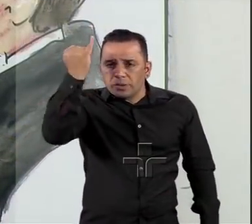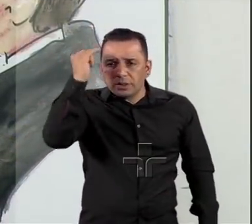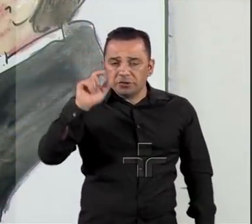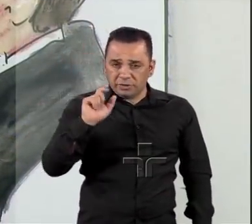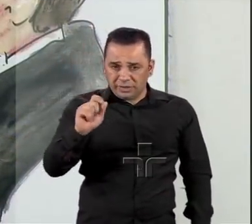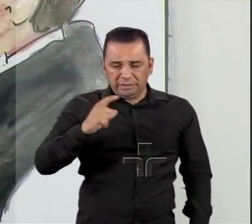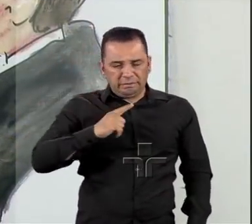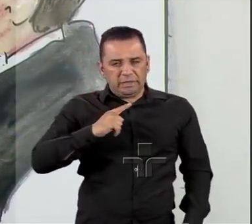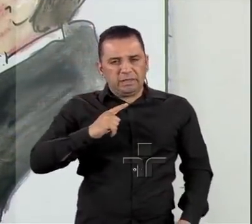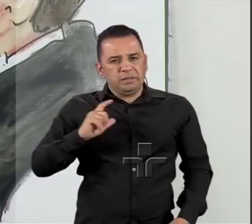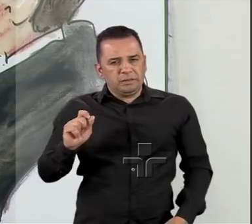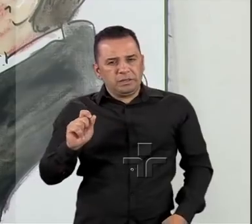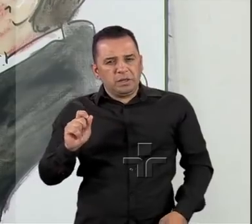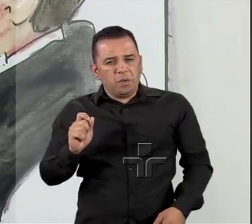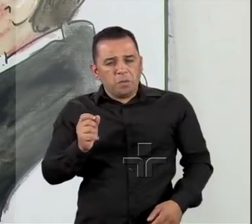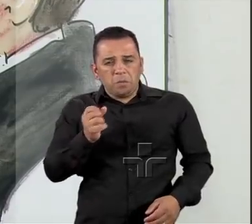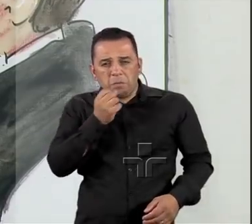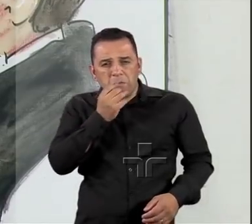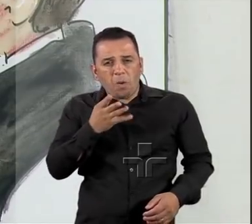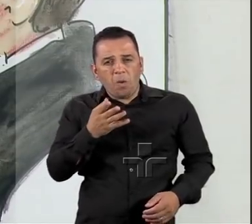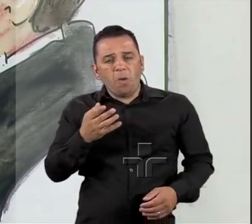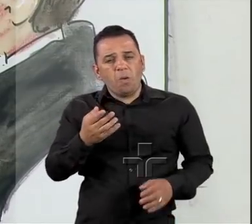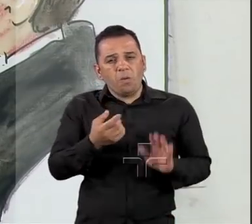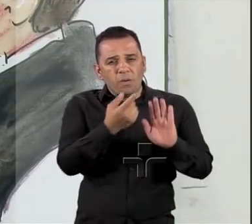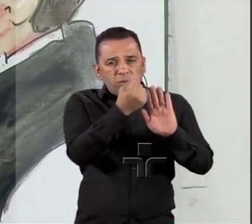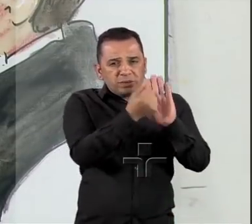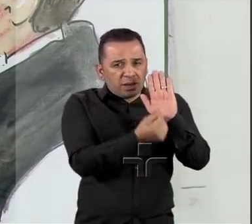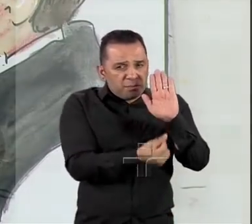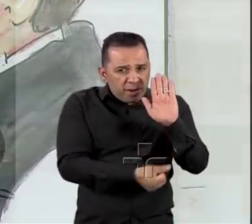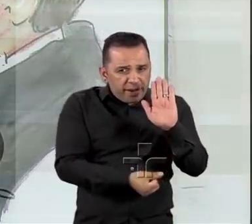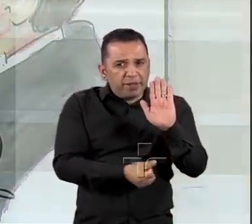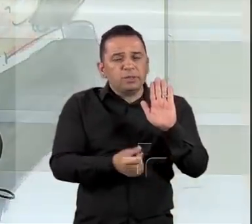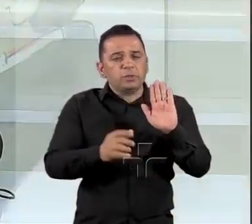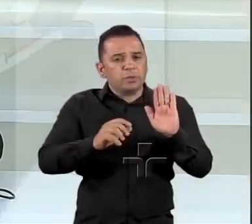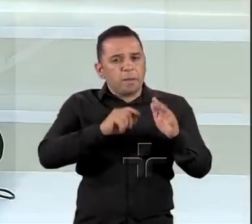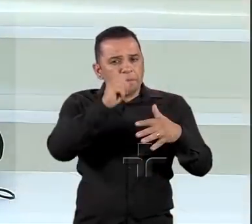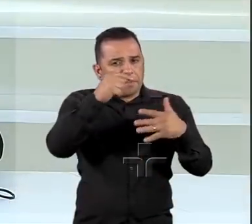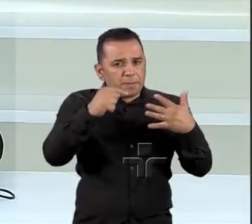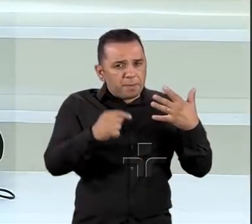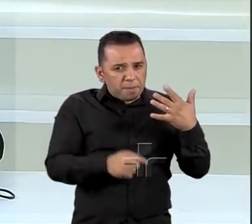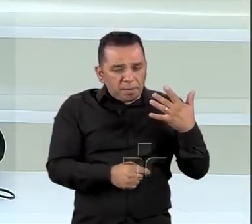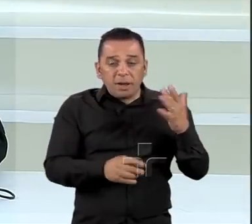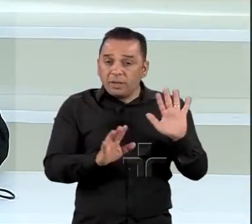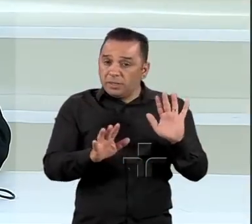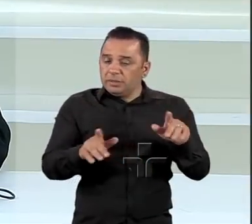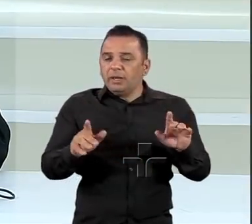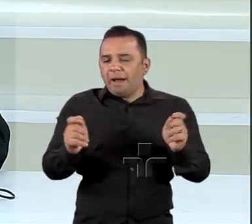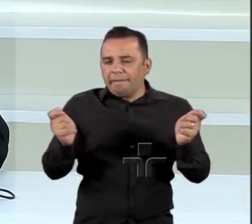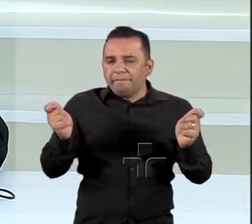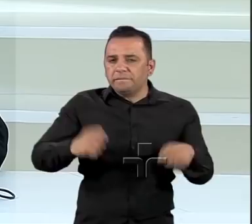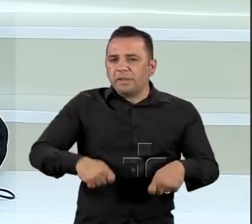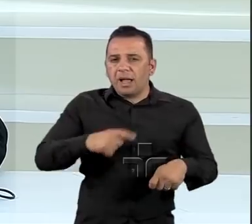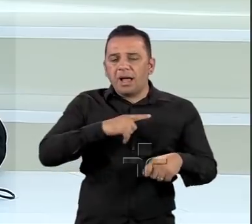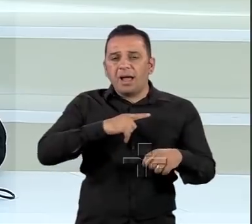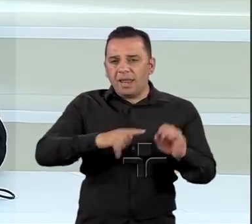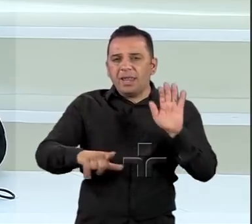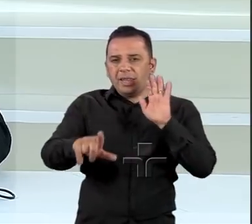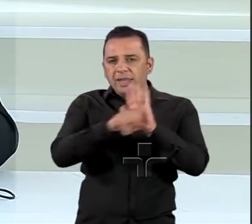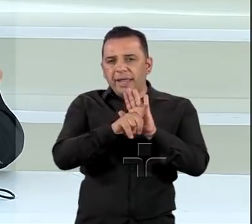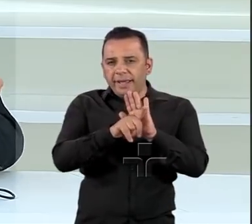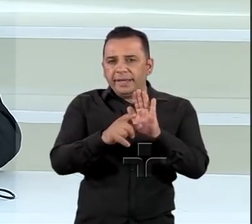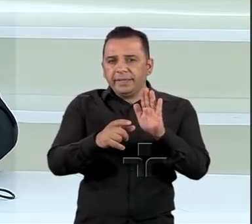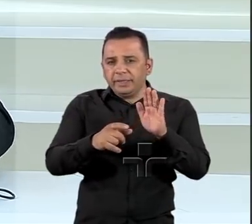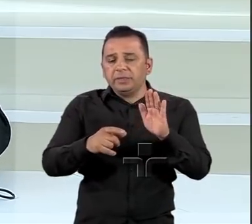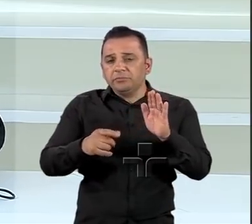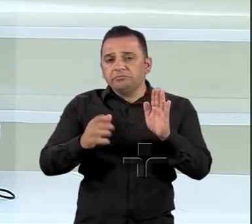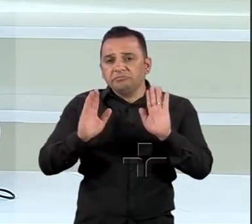essa condição a um bom equilíbrio fiscal, é óbvio que a gente tem que fazer cumprir a lei. É óbvio que o presidente Ciro Gomes defende com que